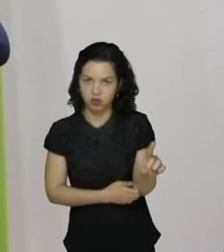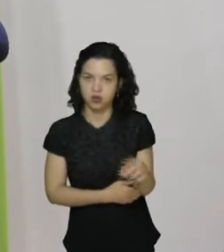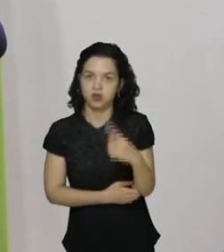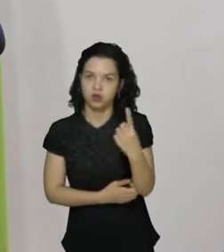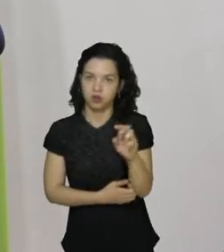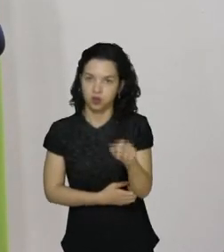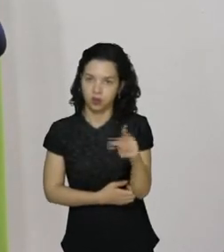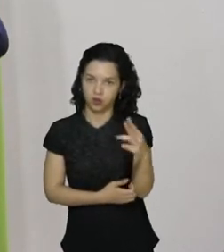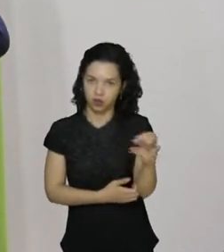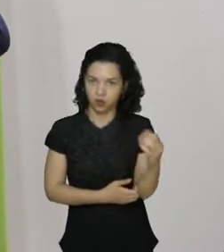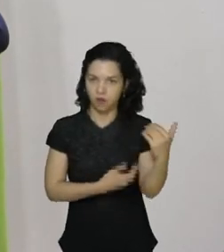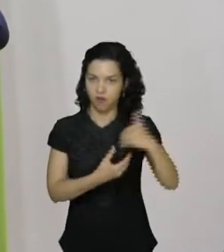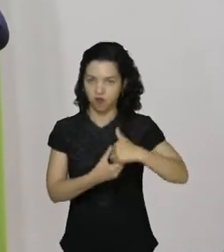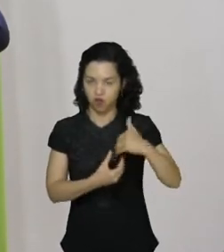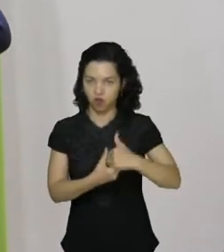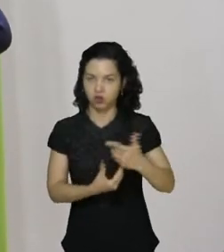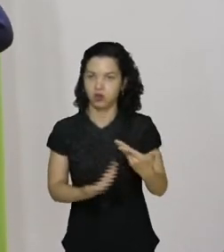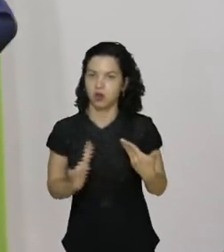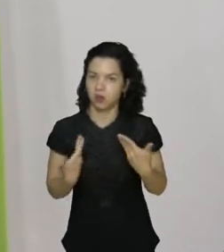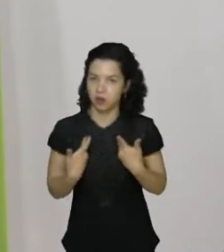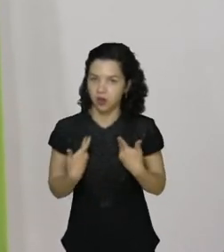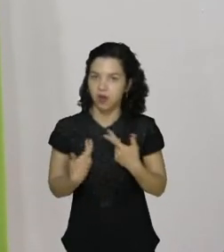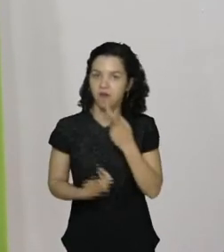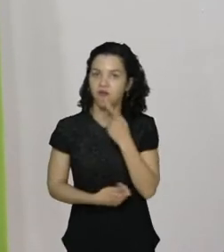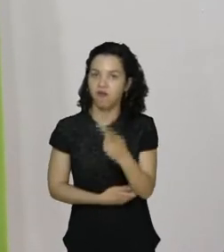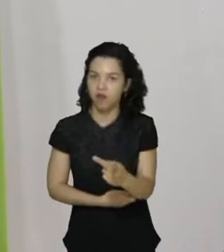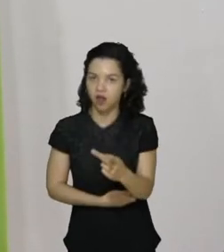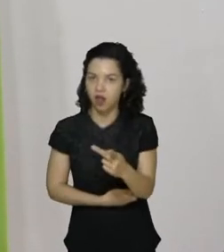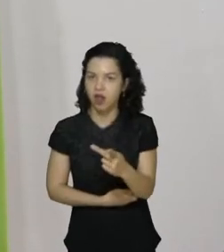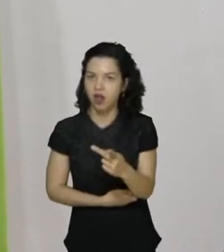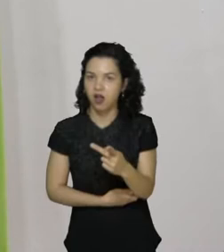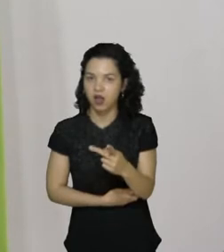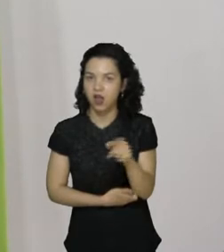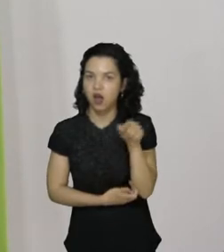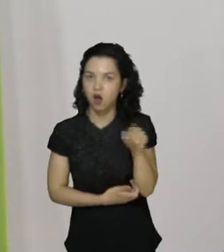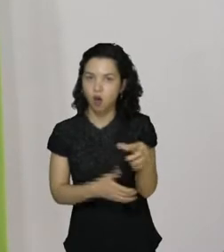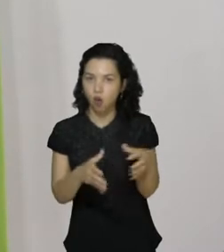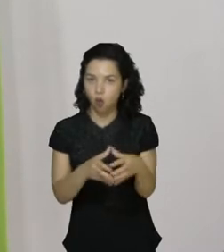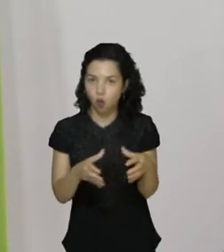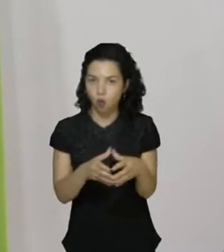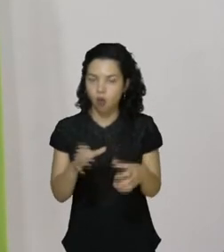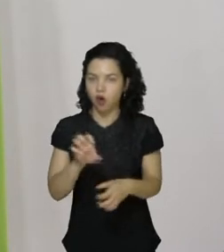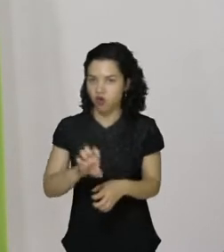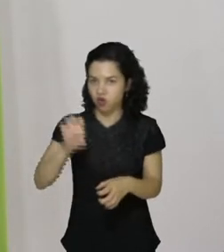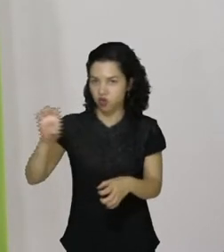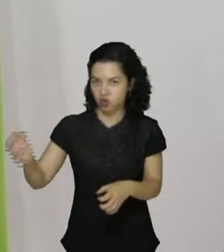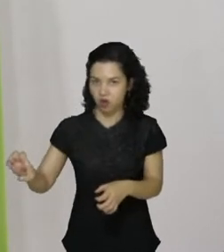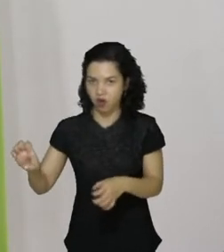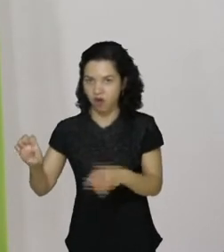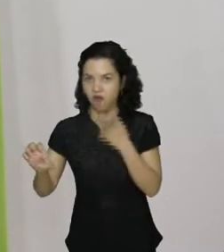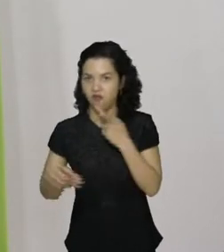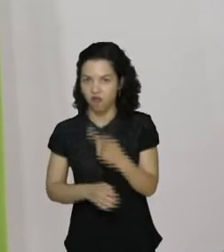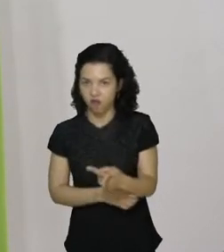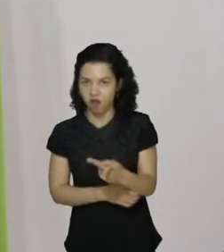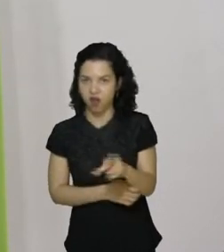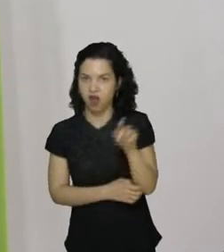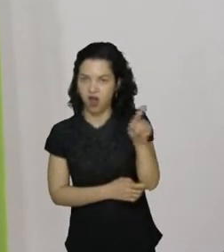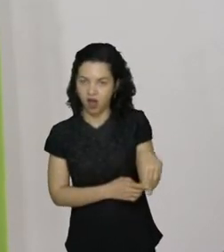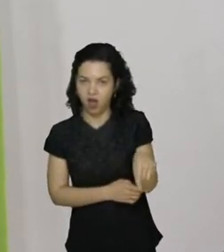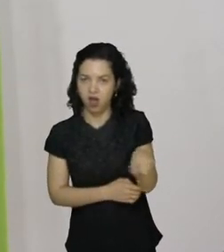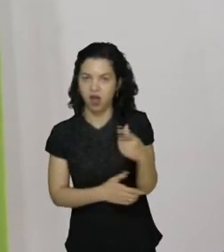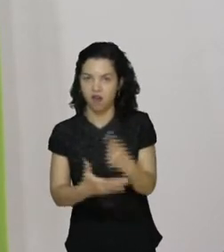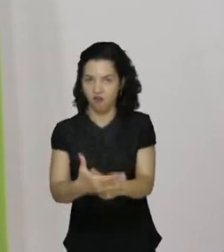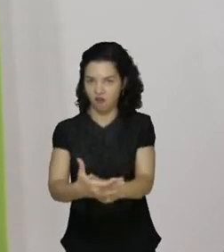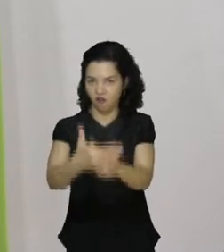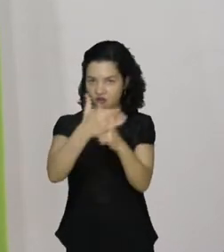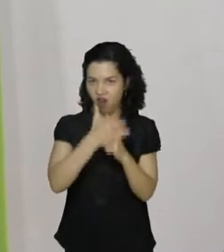votaram na deputada Ana, me conta uma coisa, não é engraçado um esquerdista chamando os outros de feio, fascista e